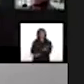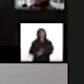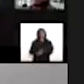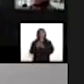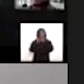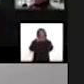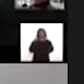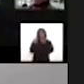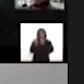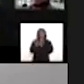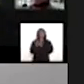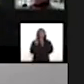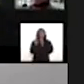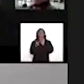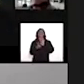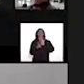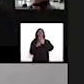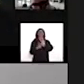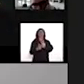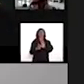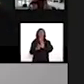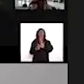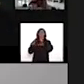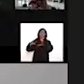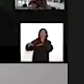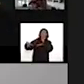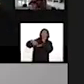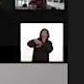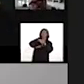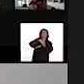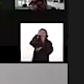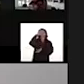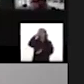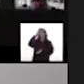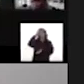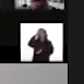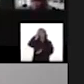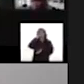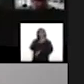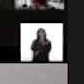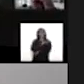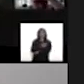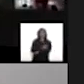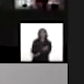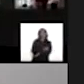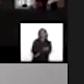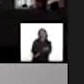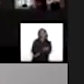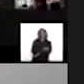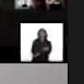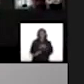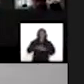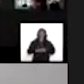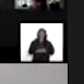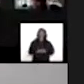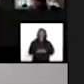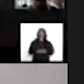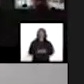ordem. Ao final Não, da. questão de ordem sobre a matéria. Ok. Valdec. O meu